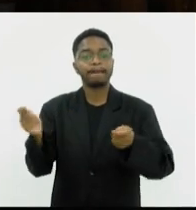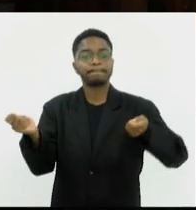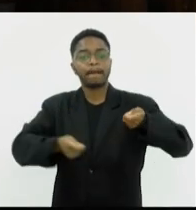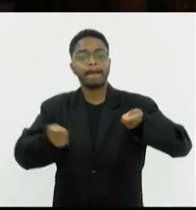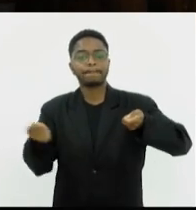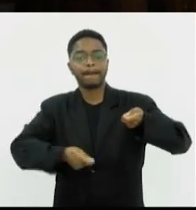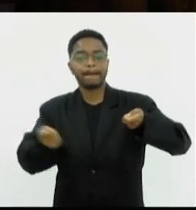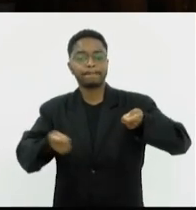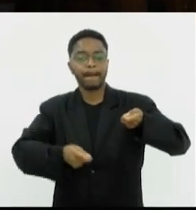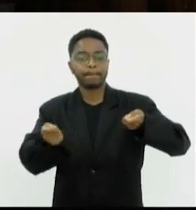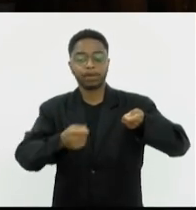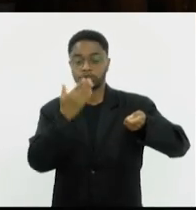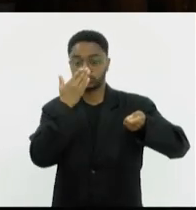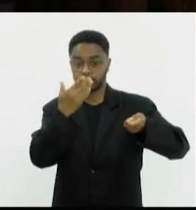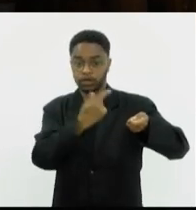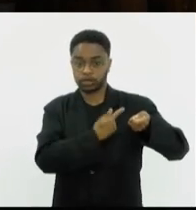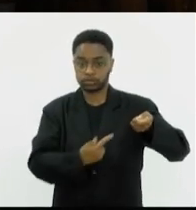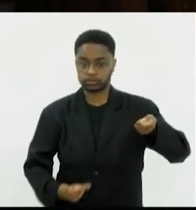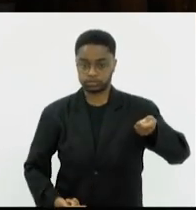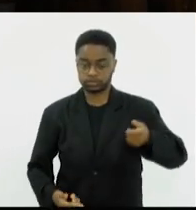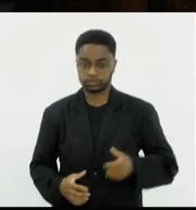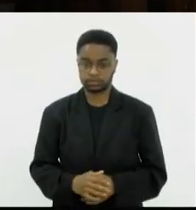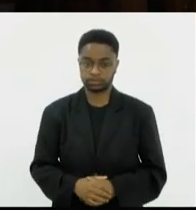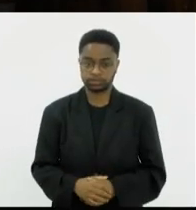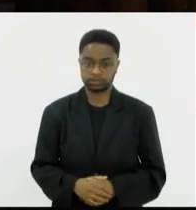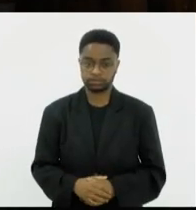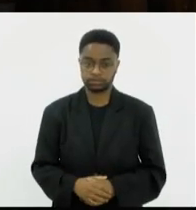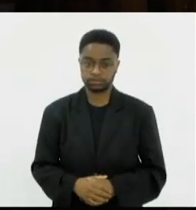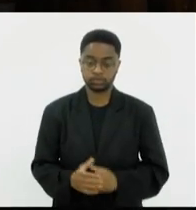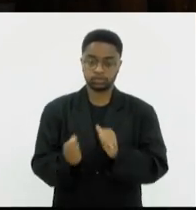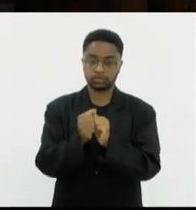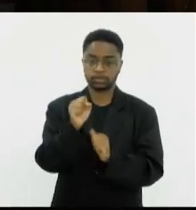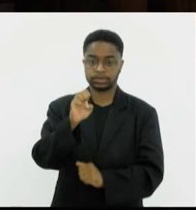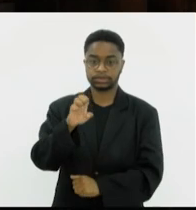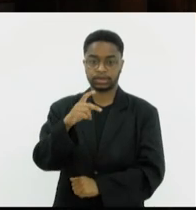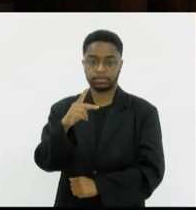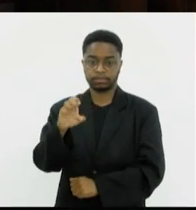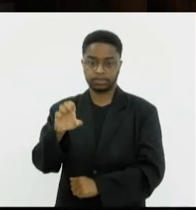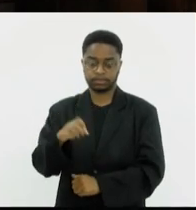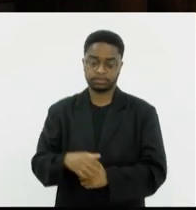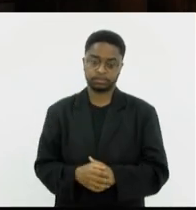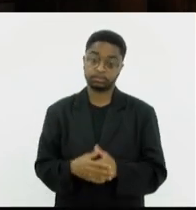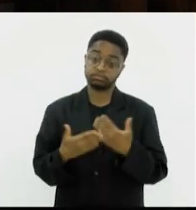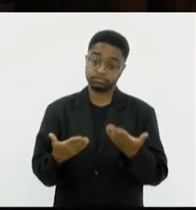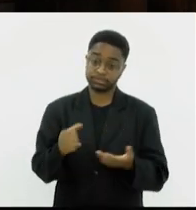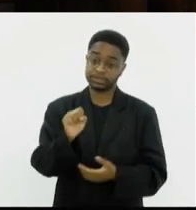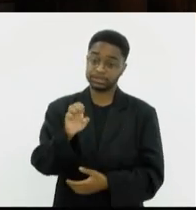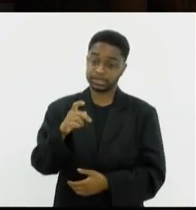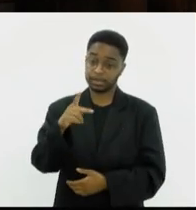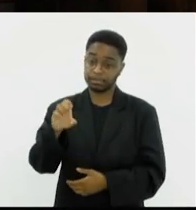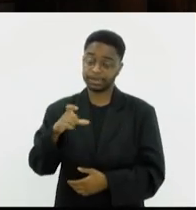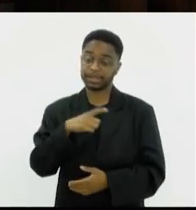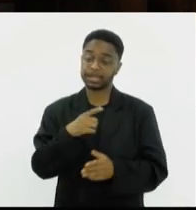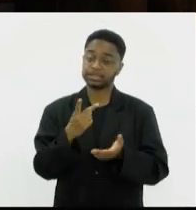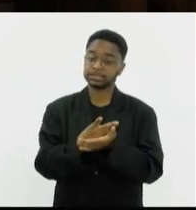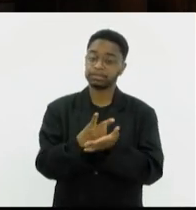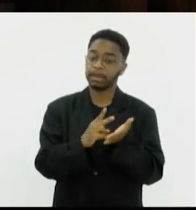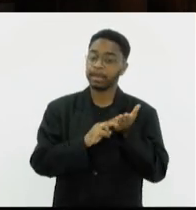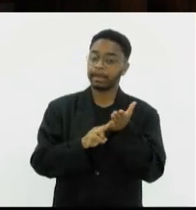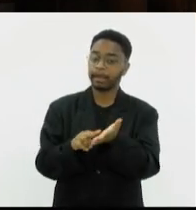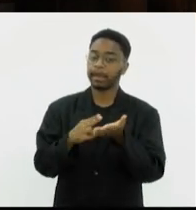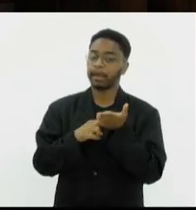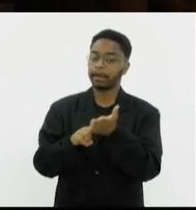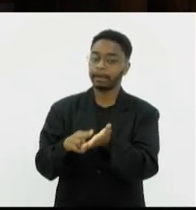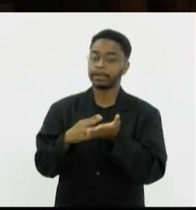na porta do governo com o CEP. Aliás, CEP que vive mandando cartinha aqui para o presidente